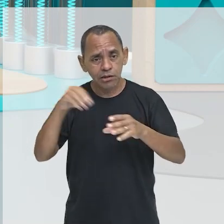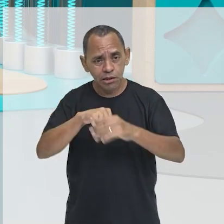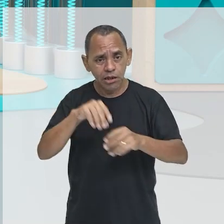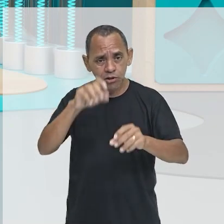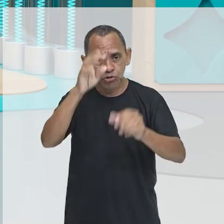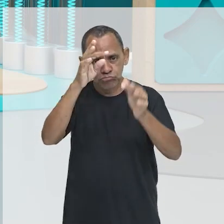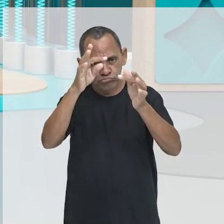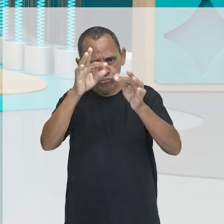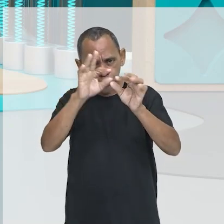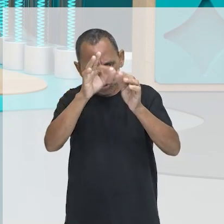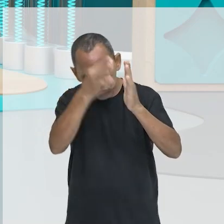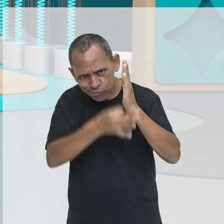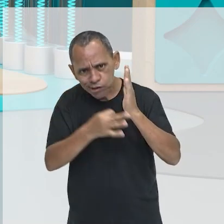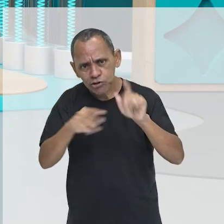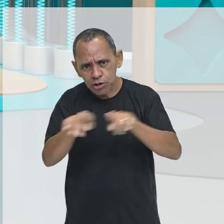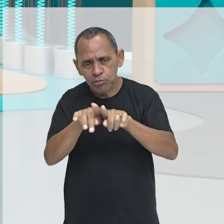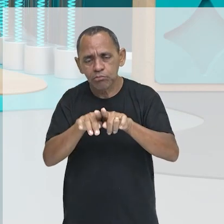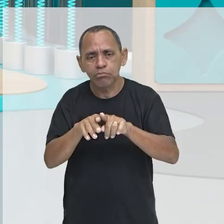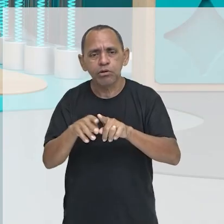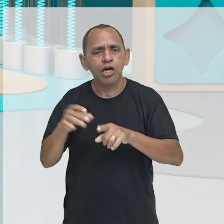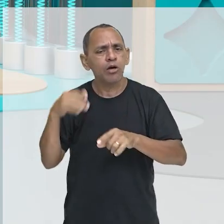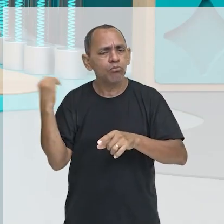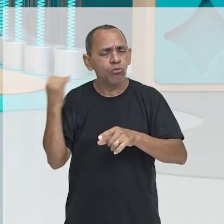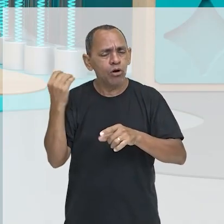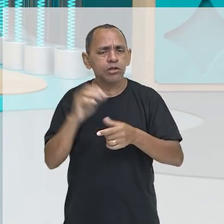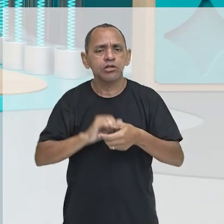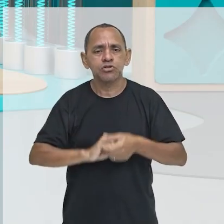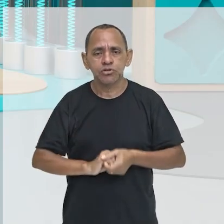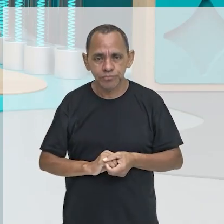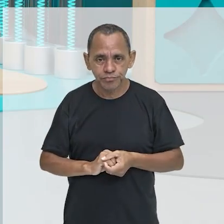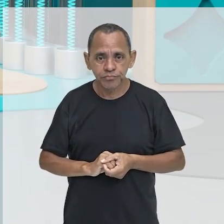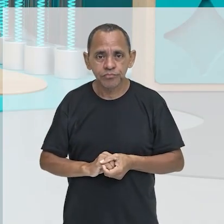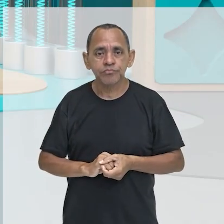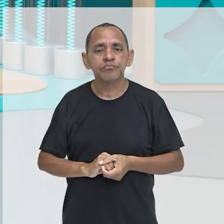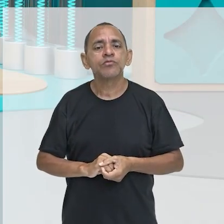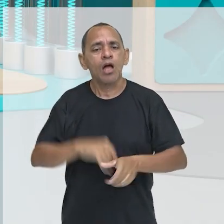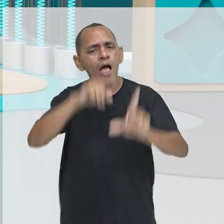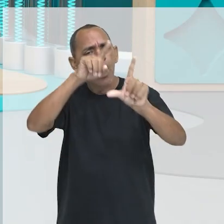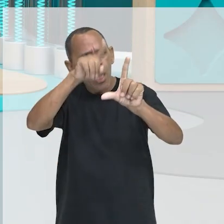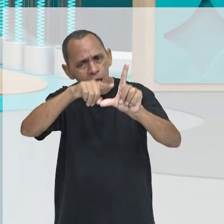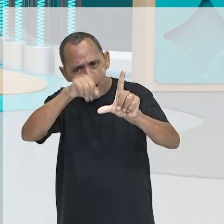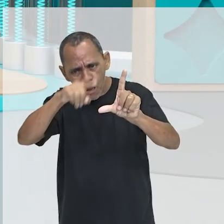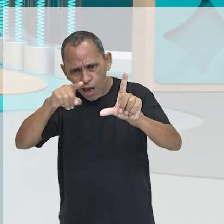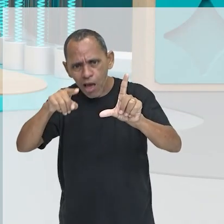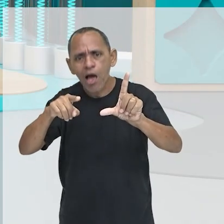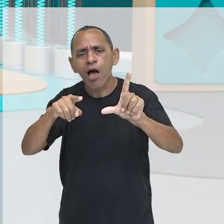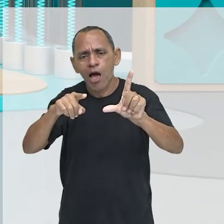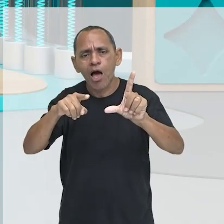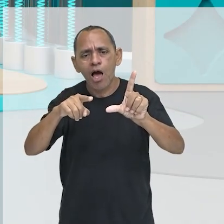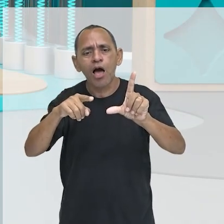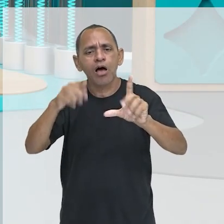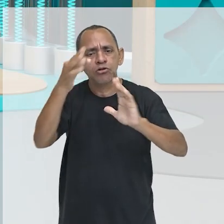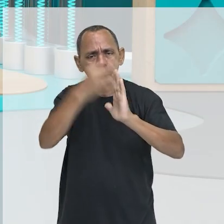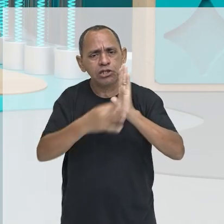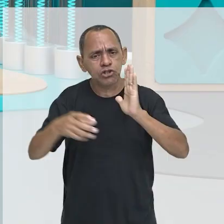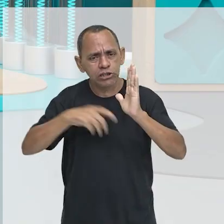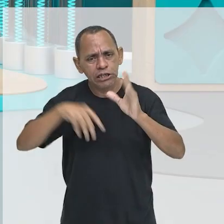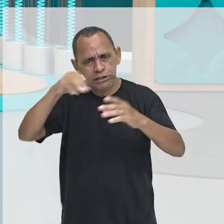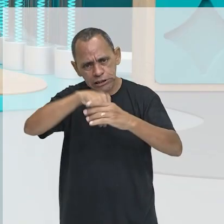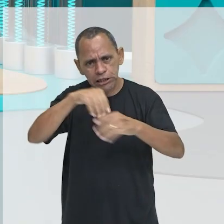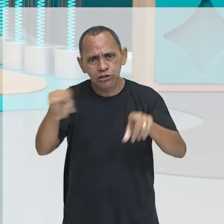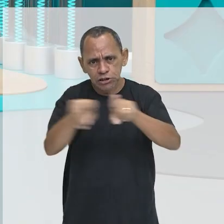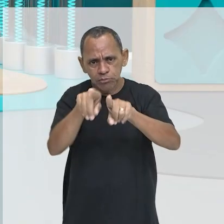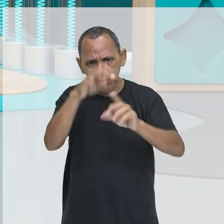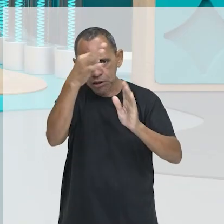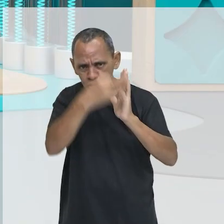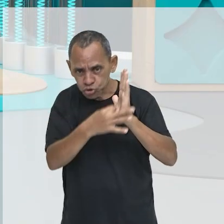muito importante para a compreensão. Aí, gráfico. Gráfico também, os textos normalmente trazem gráficos, é possível essa junção